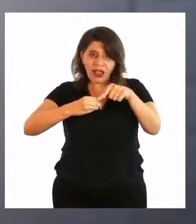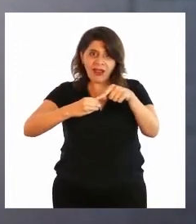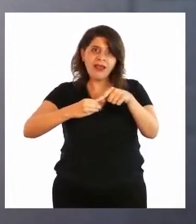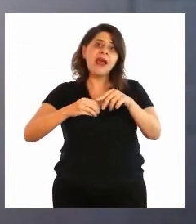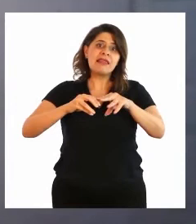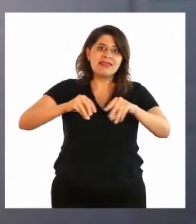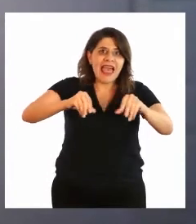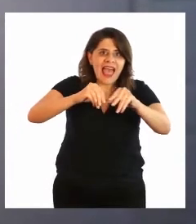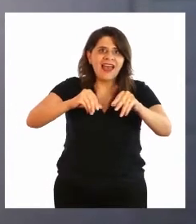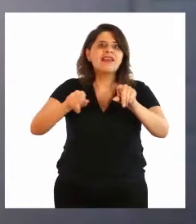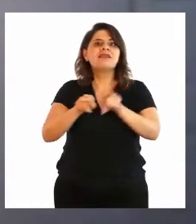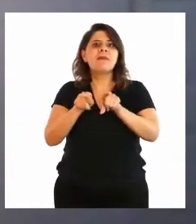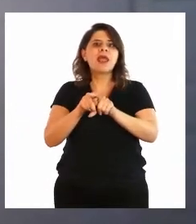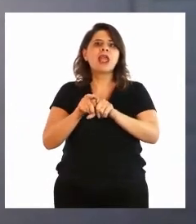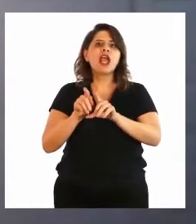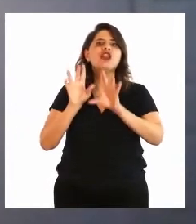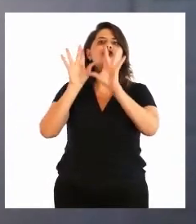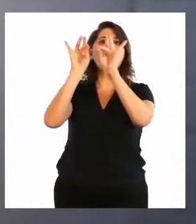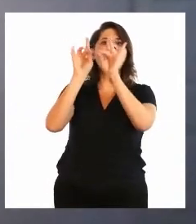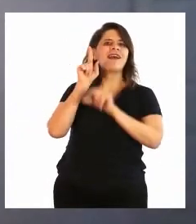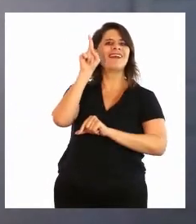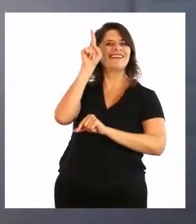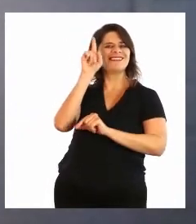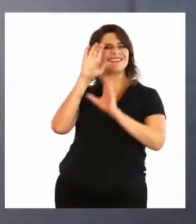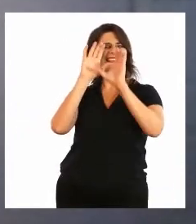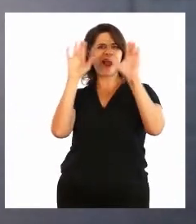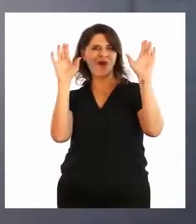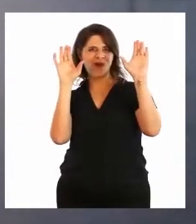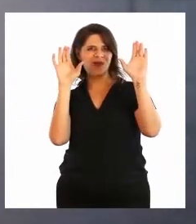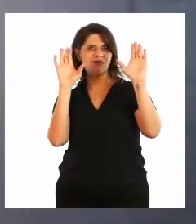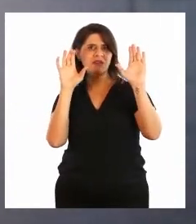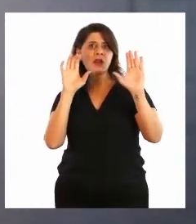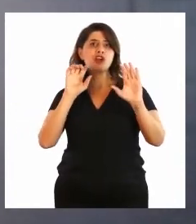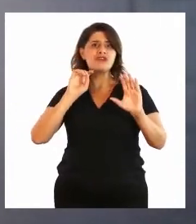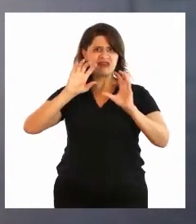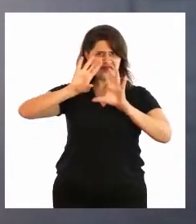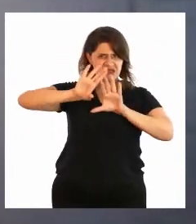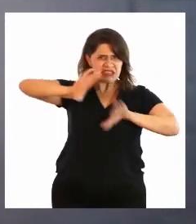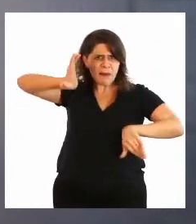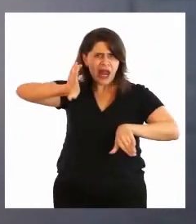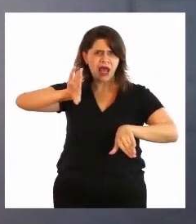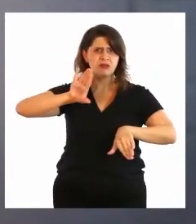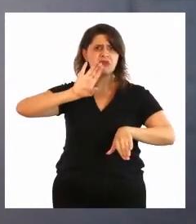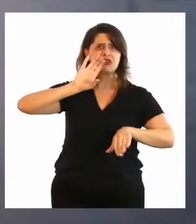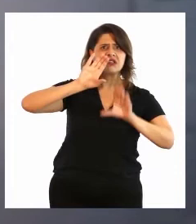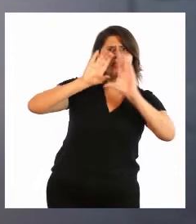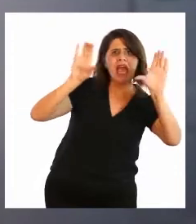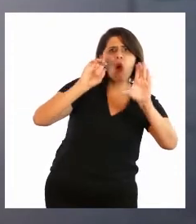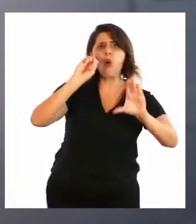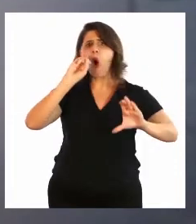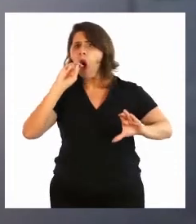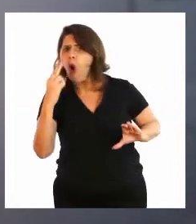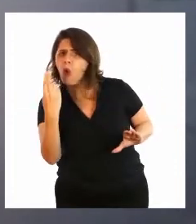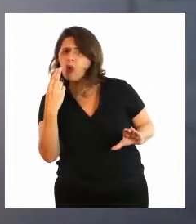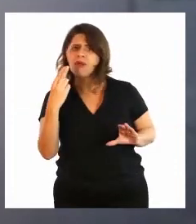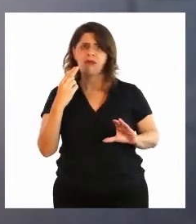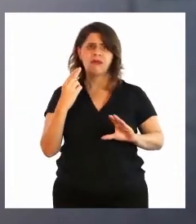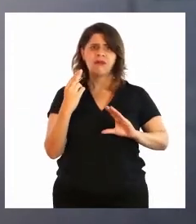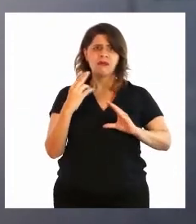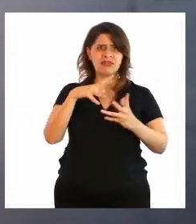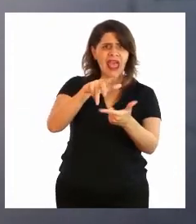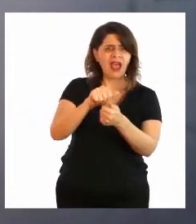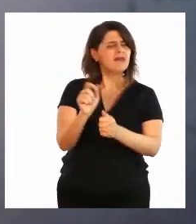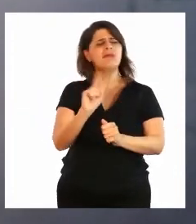ser nem somente uma coisa, nem somente outra. Então, com isso, a gente conclui essa primeira parte da